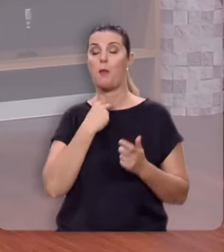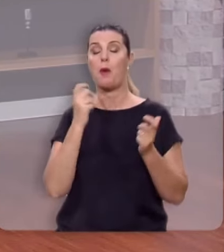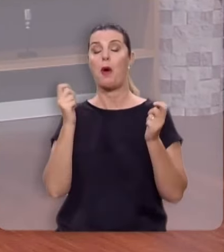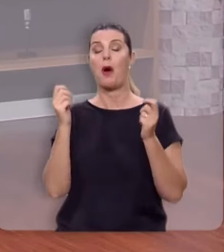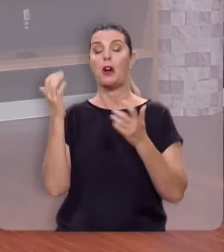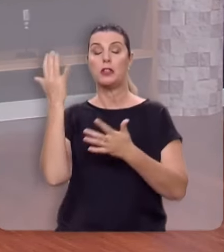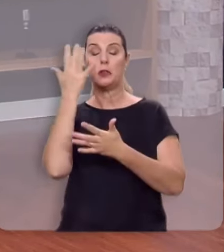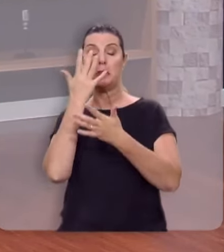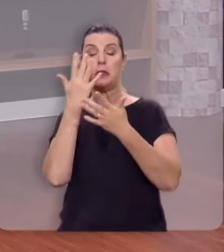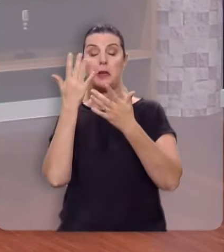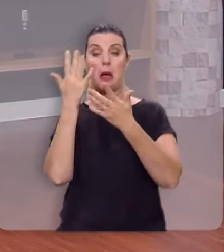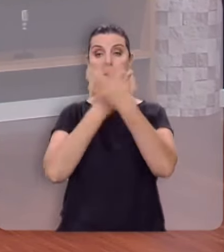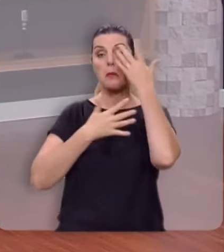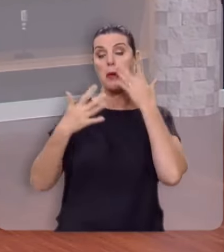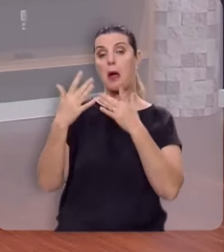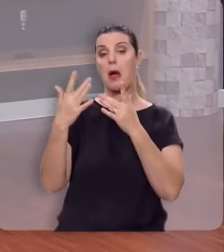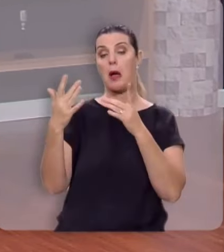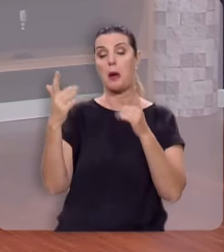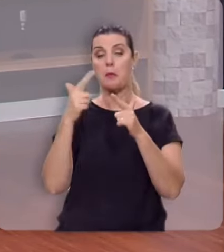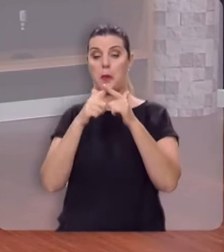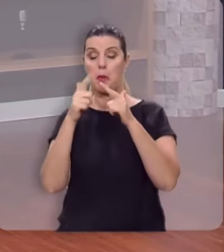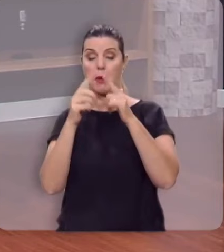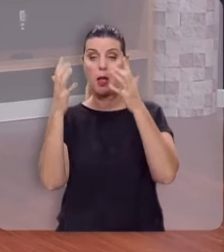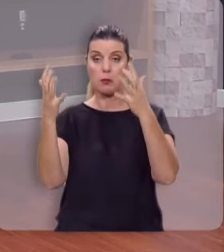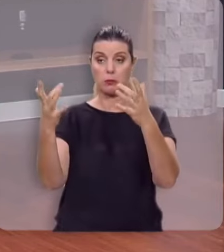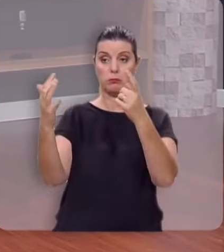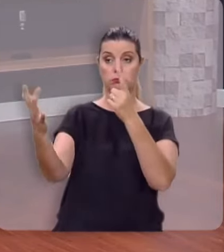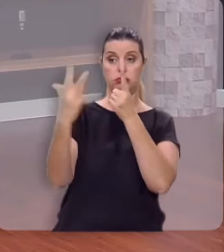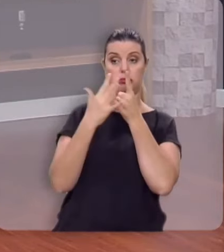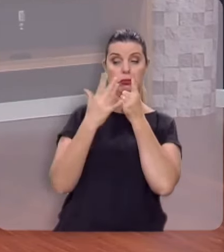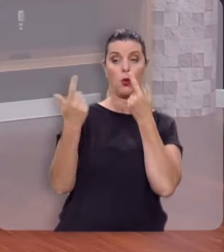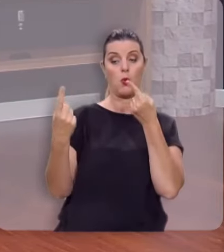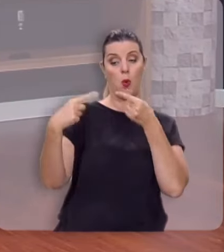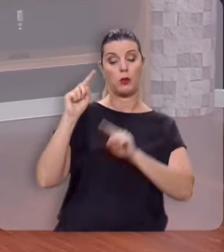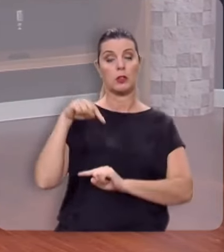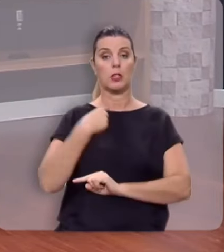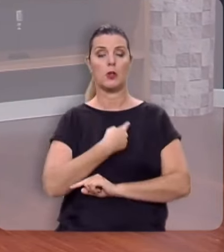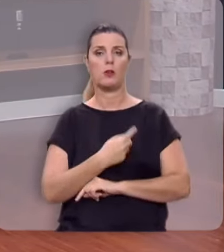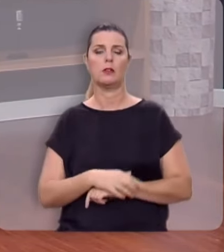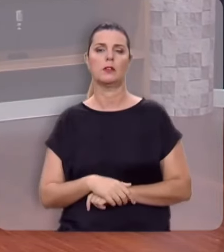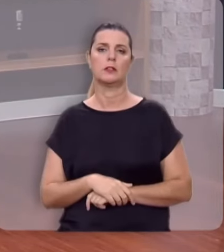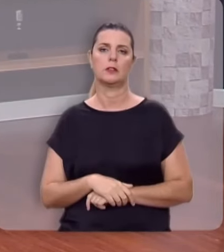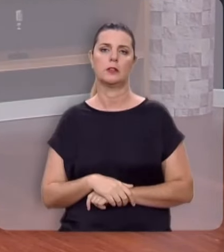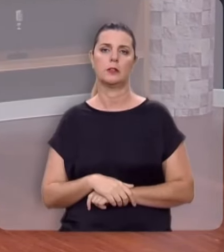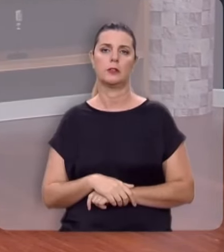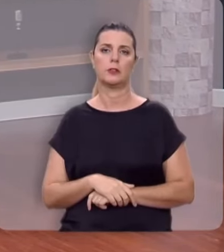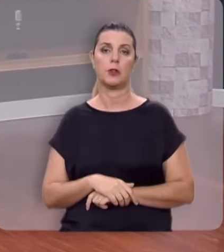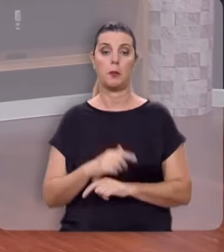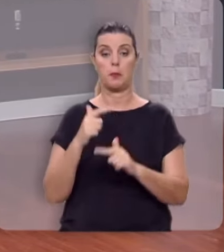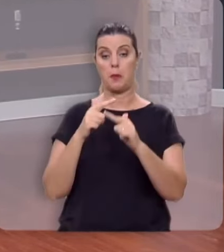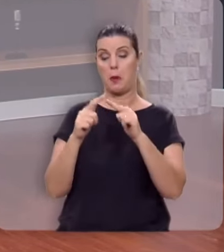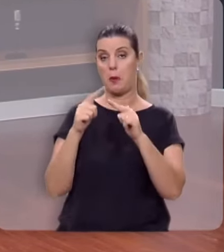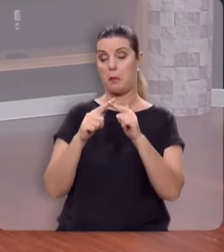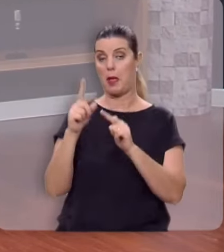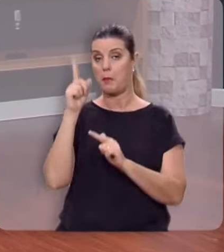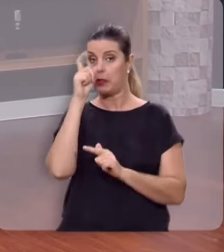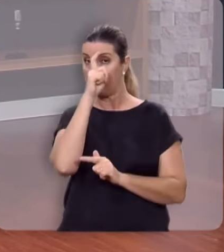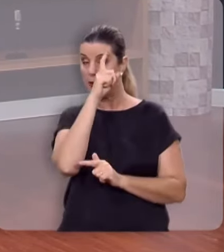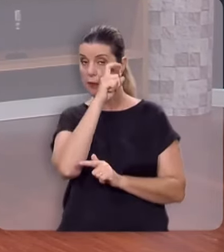que os ventos soprem, que as ondas se revoltem, que as circunstâncias